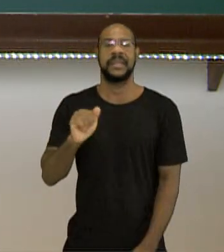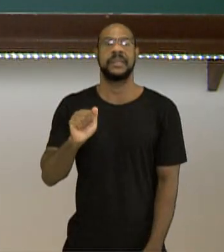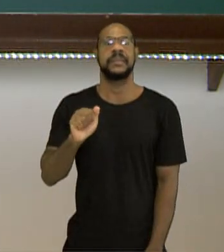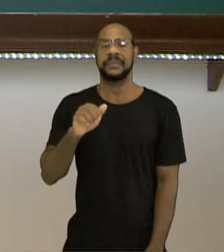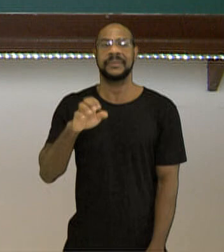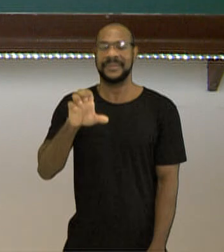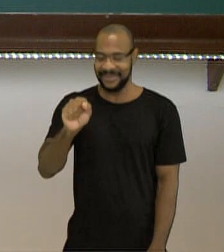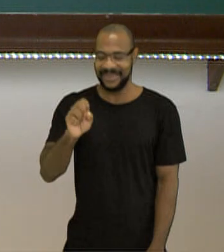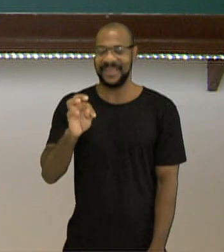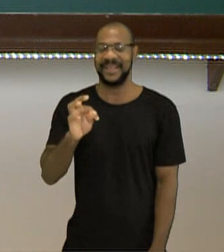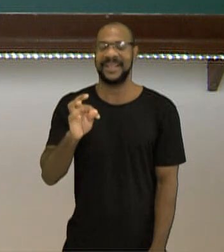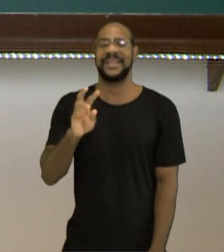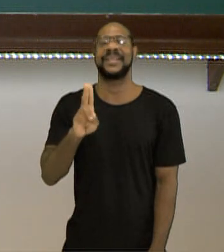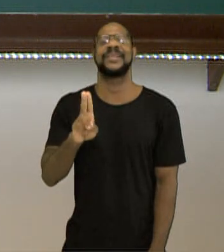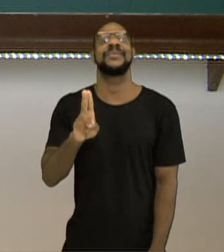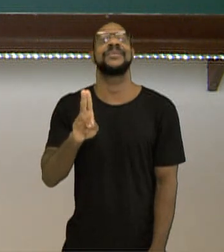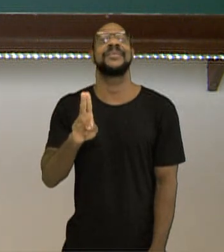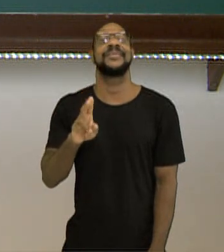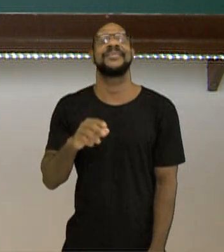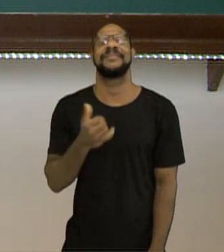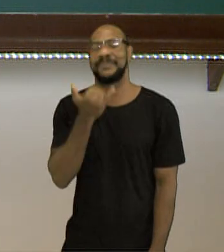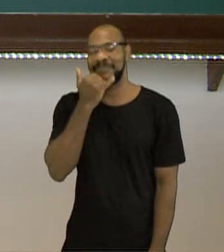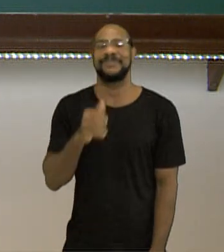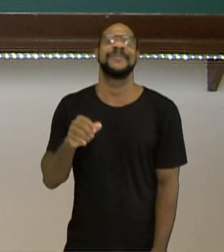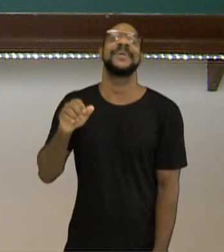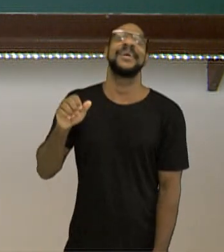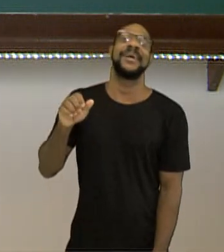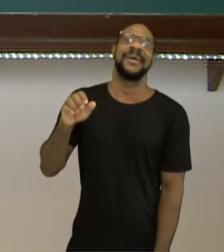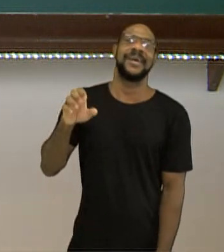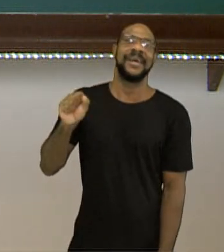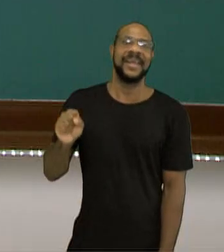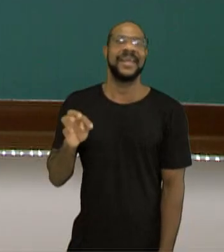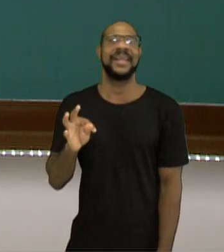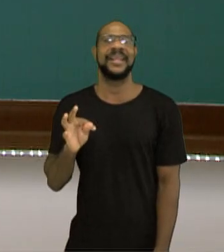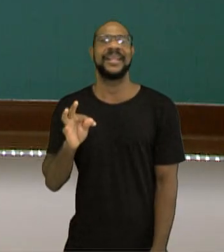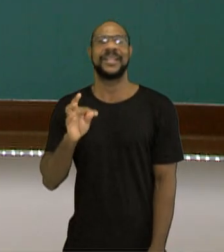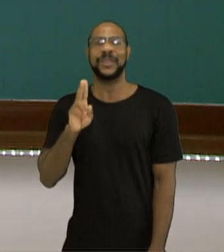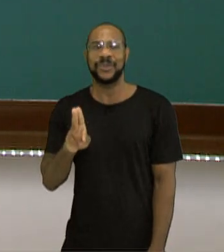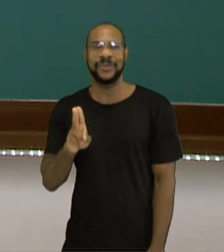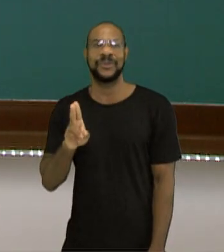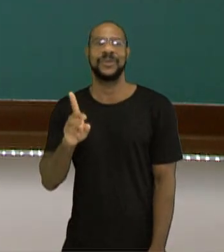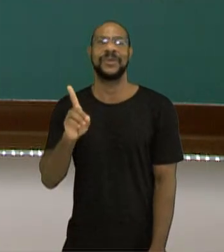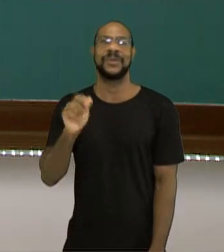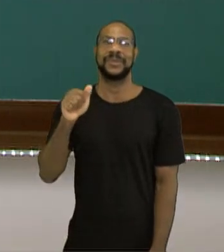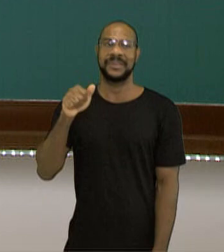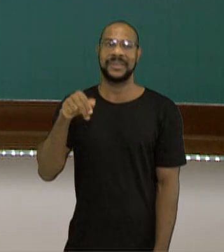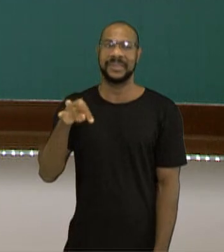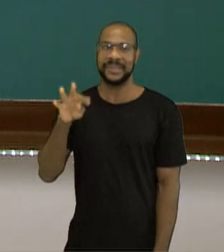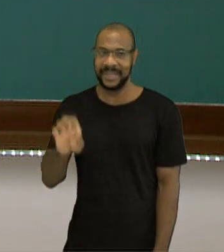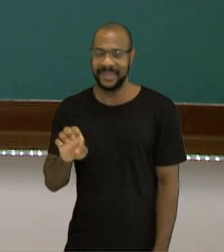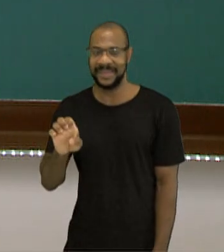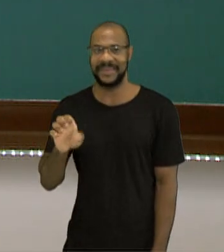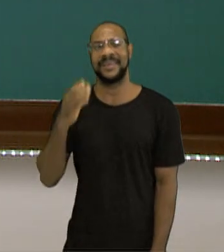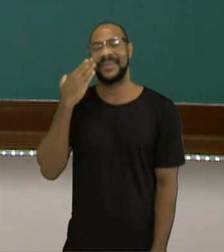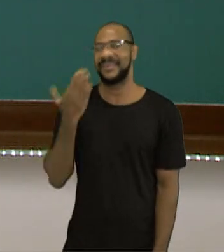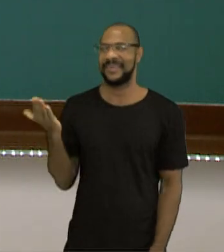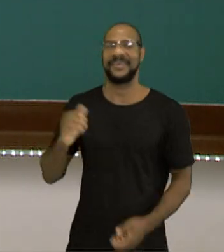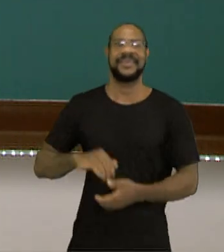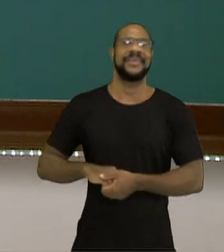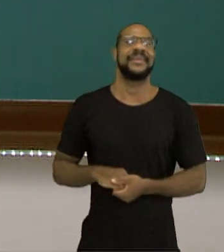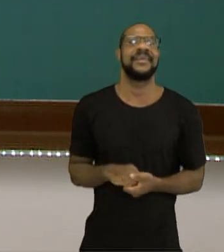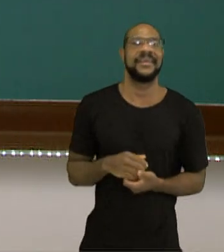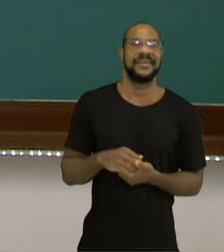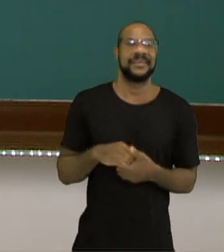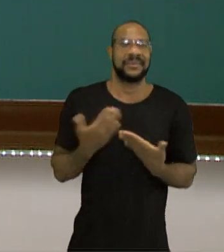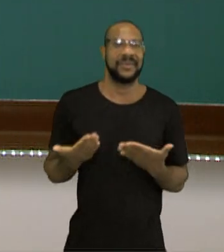estudantes. O dan é a sílaba tônica. Como chamam as outras? Sim, são as fraquinhas, são as